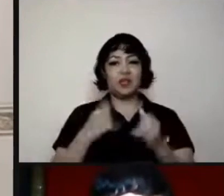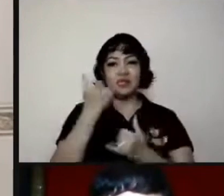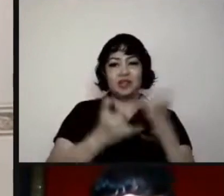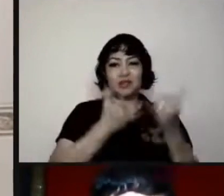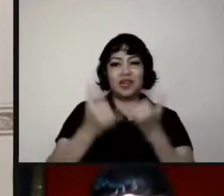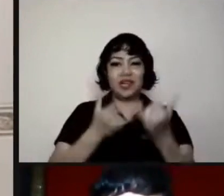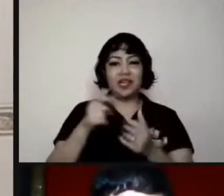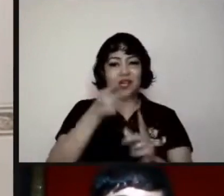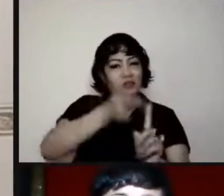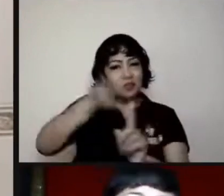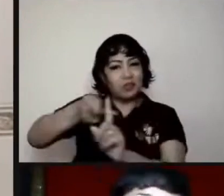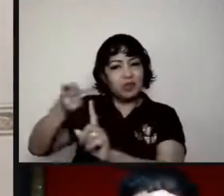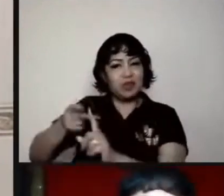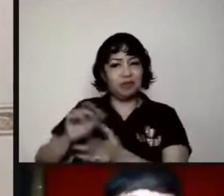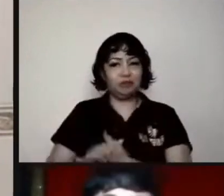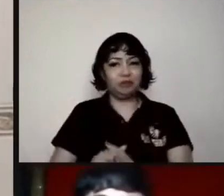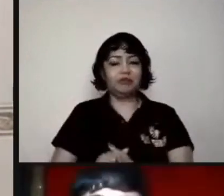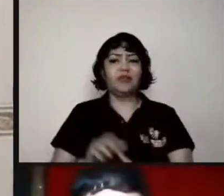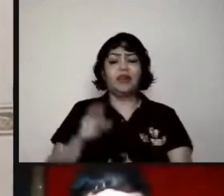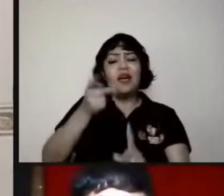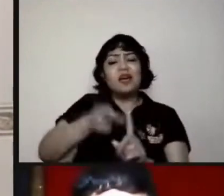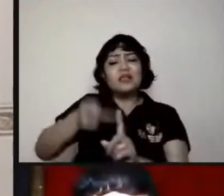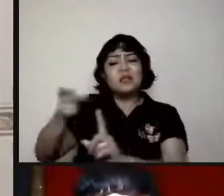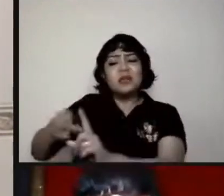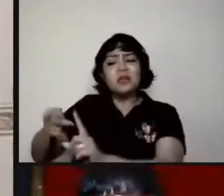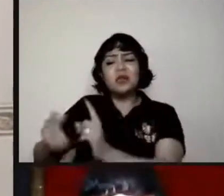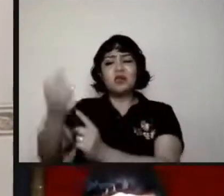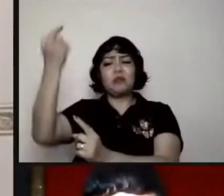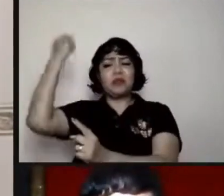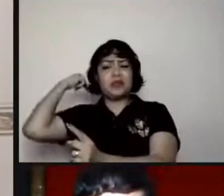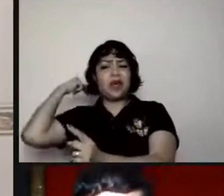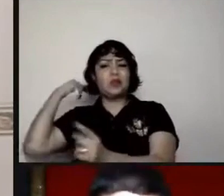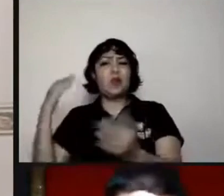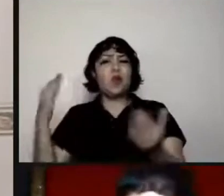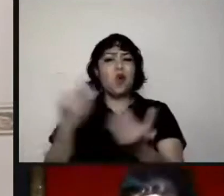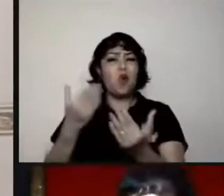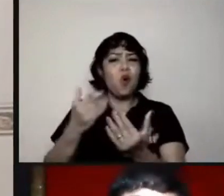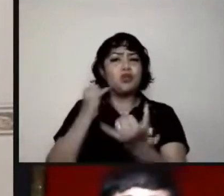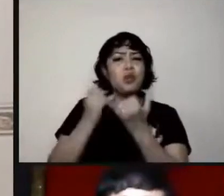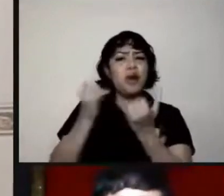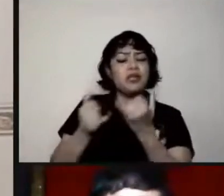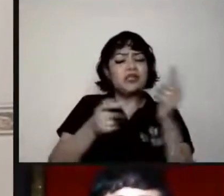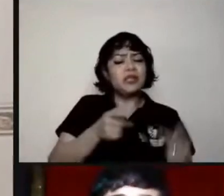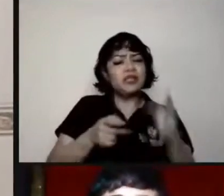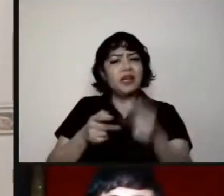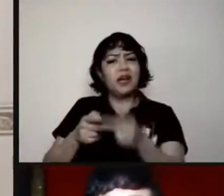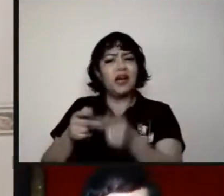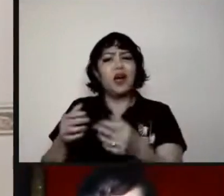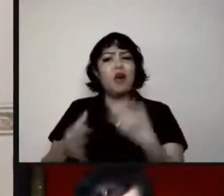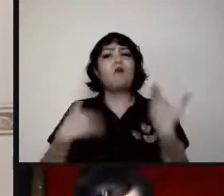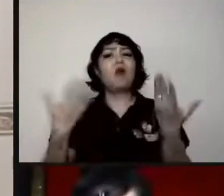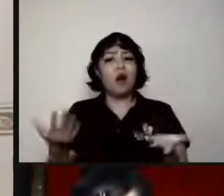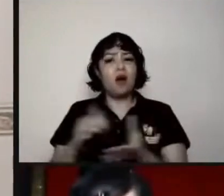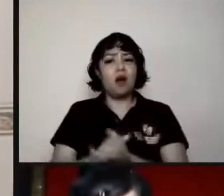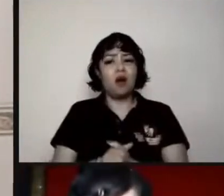entre os personagens, né? Quem são essas pessoas hoje, né? Essas pessoas de hoje no passado. Quem é o centrão